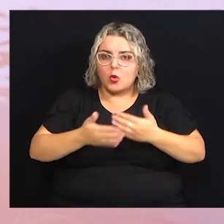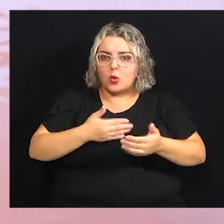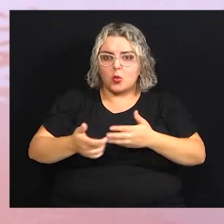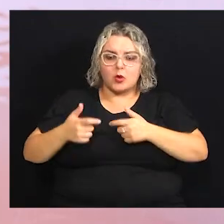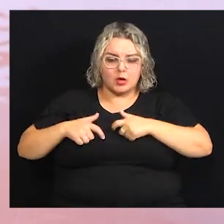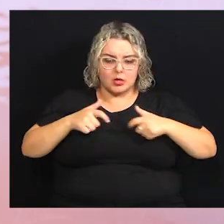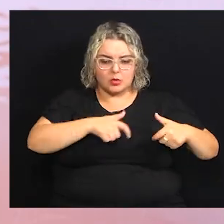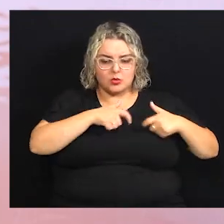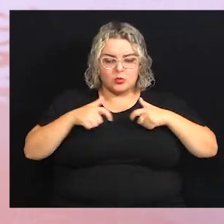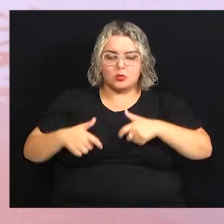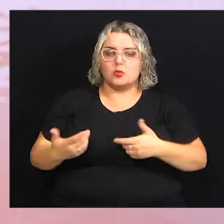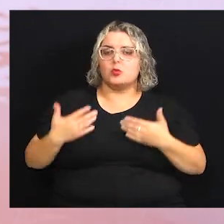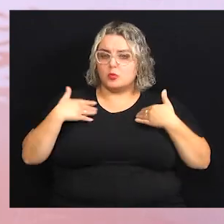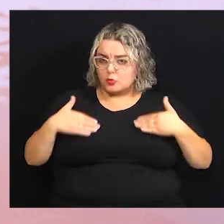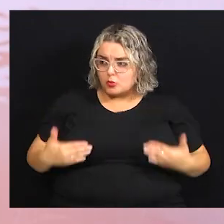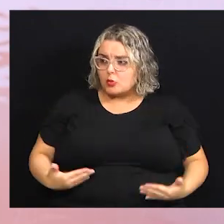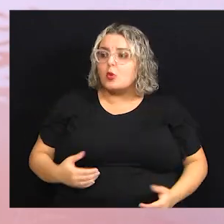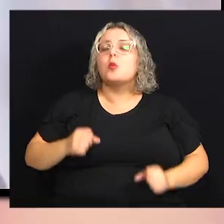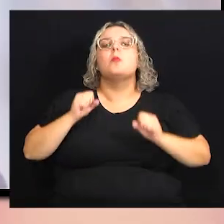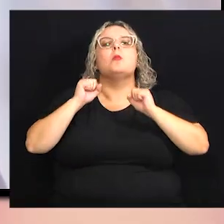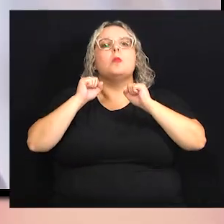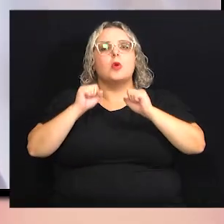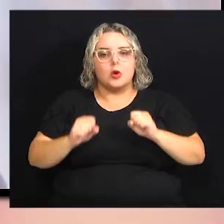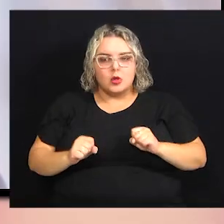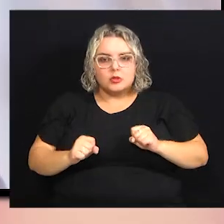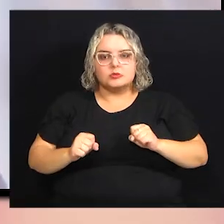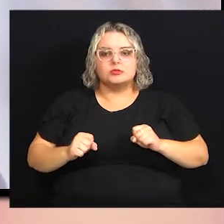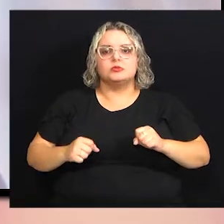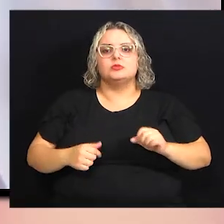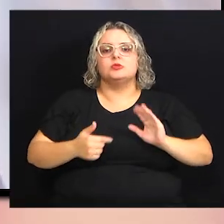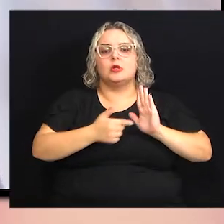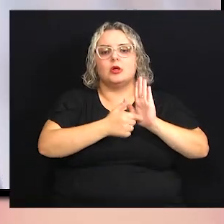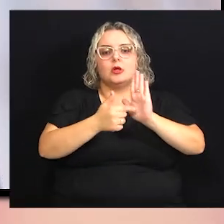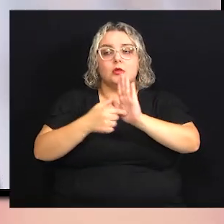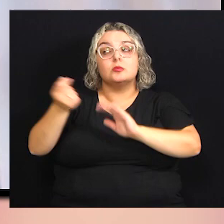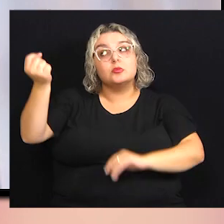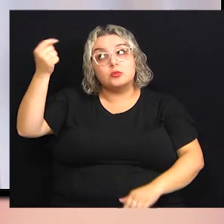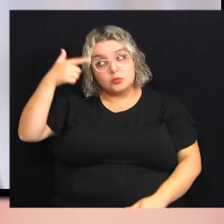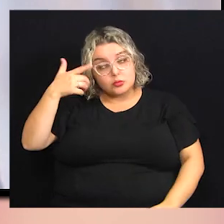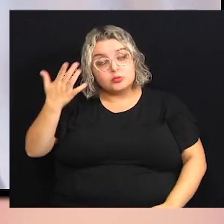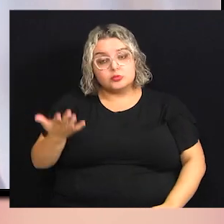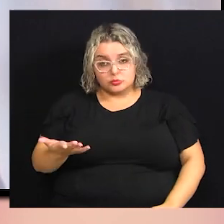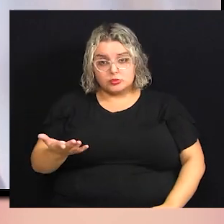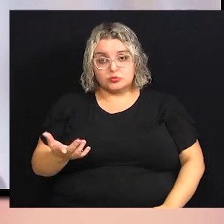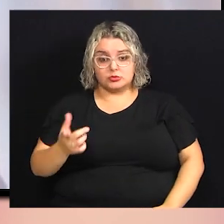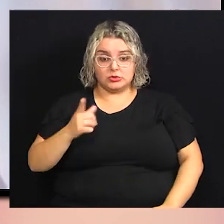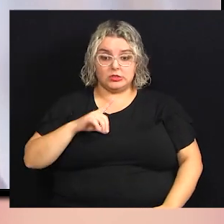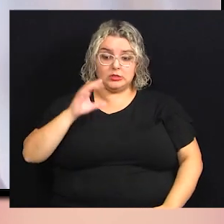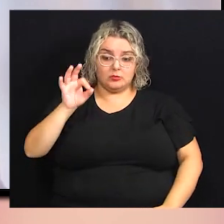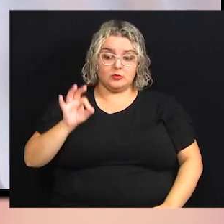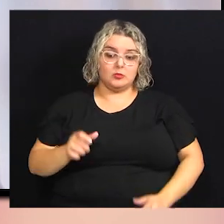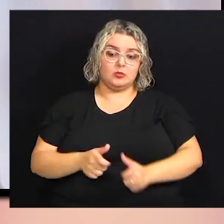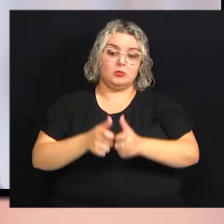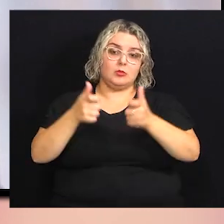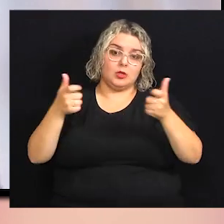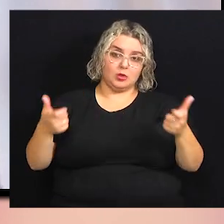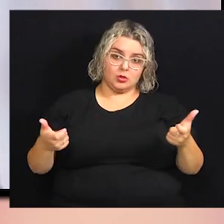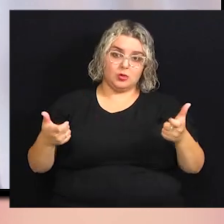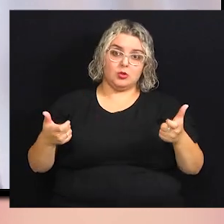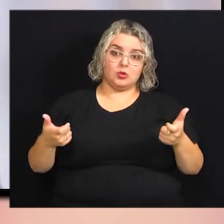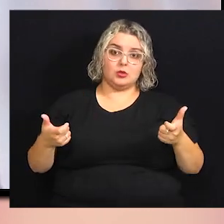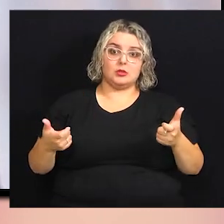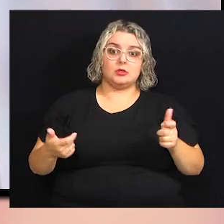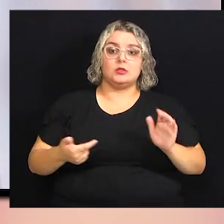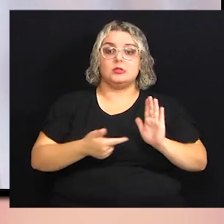aparecer em qualquer parte do corpo? Pode. As áreas expostas ao sol são aquelas em que você tem uma chance maior de ter